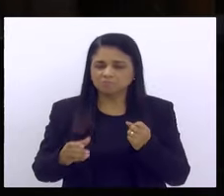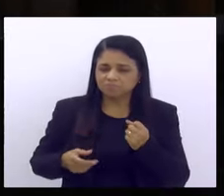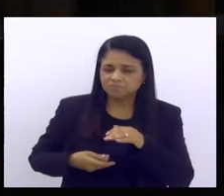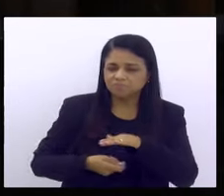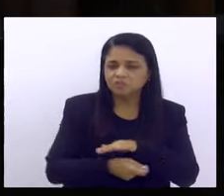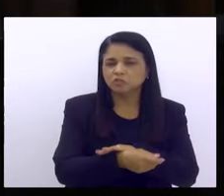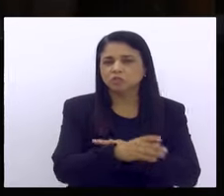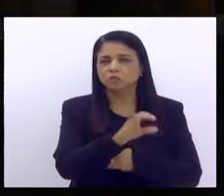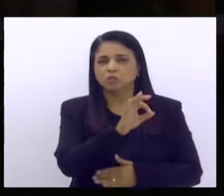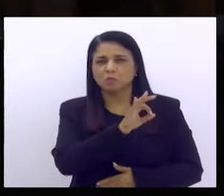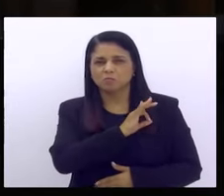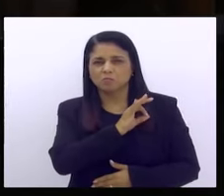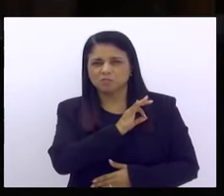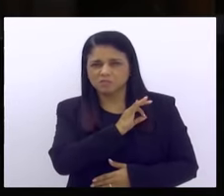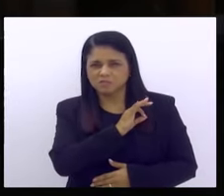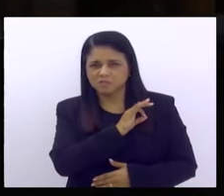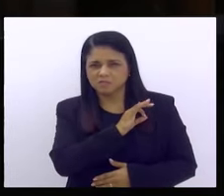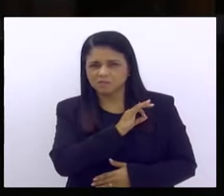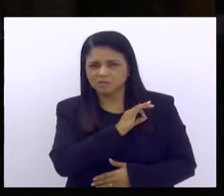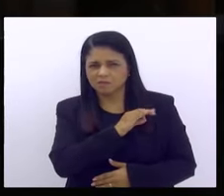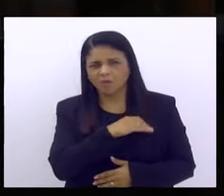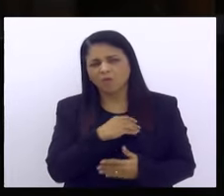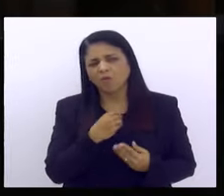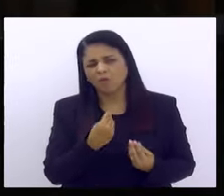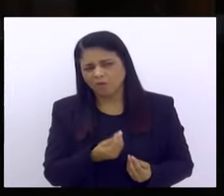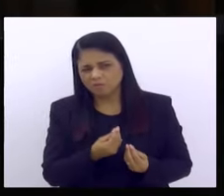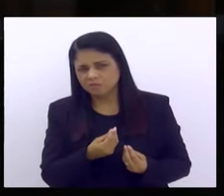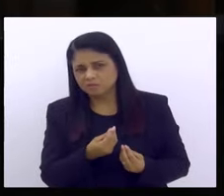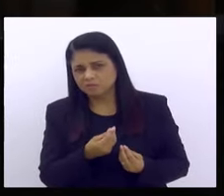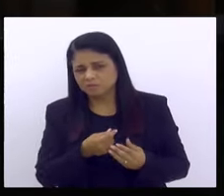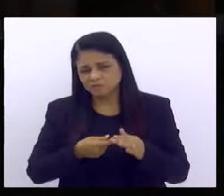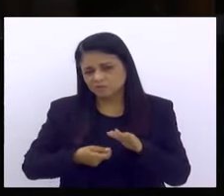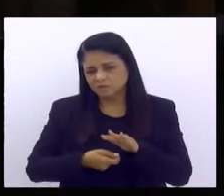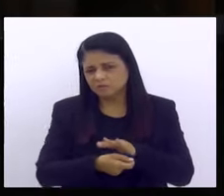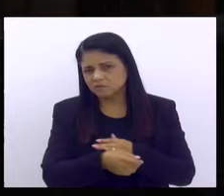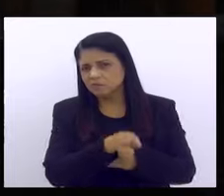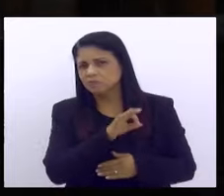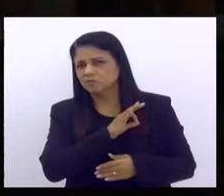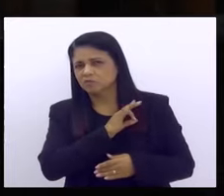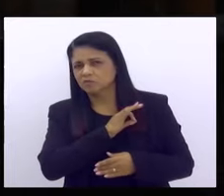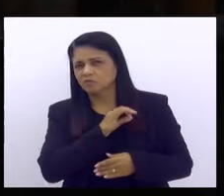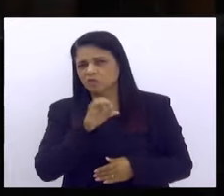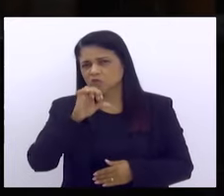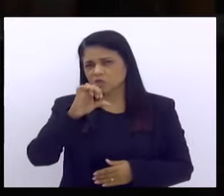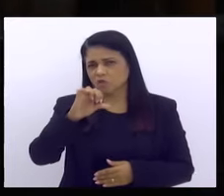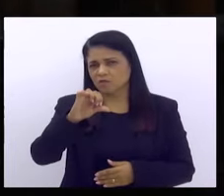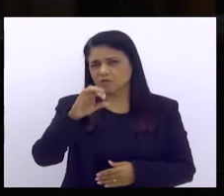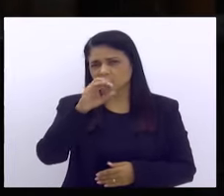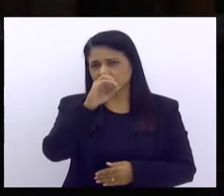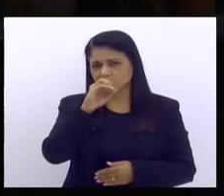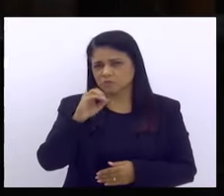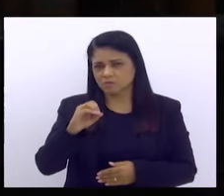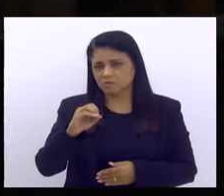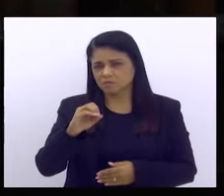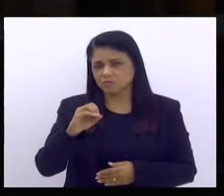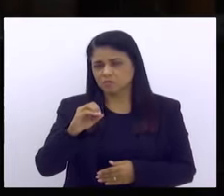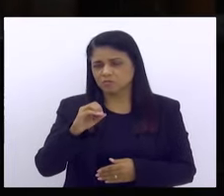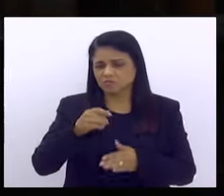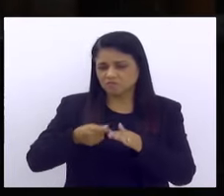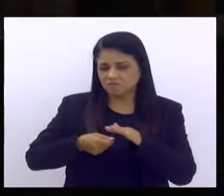polícia. Como assim investindo na polícia? Se tirou 90% dos recursos destinados